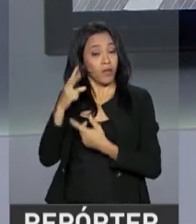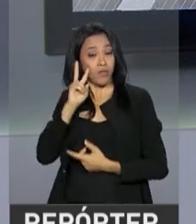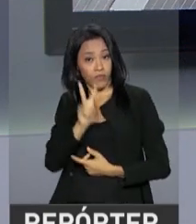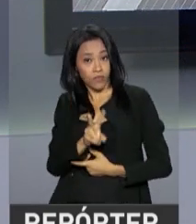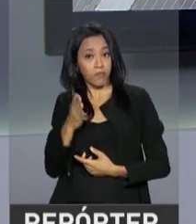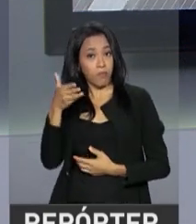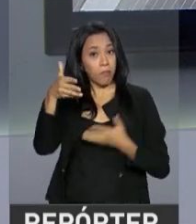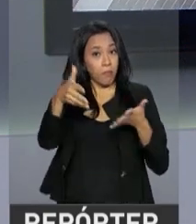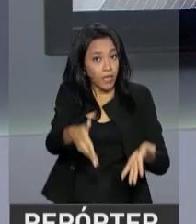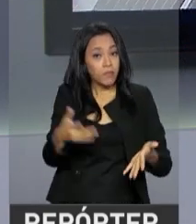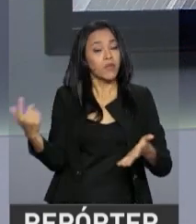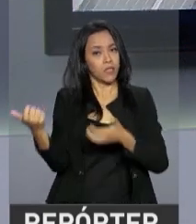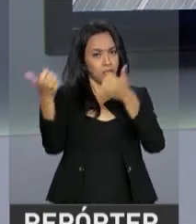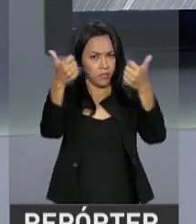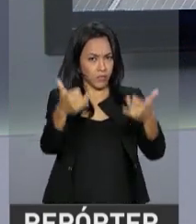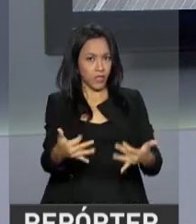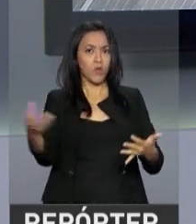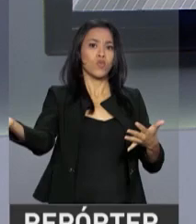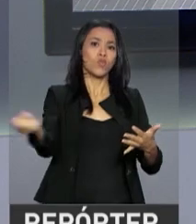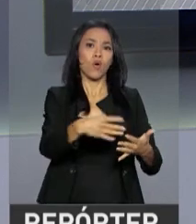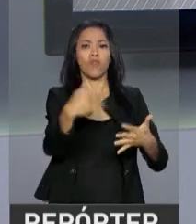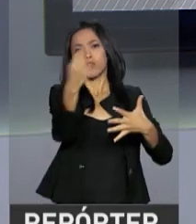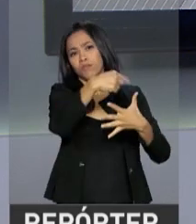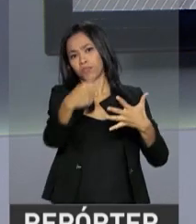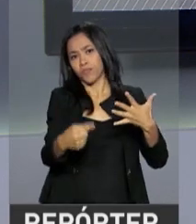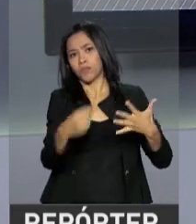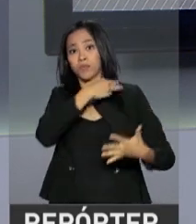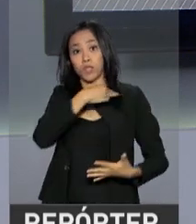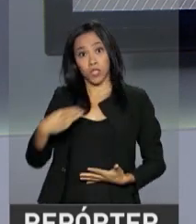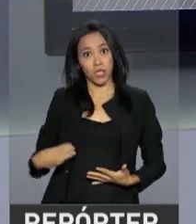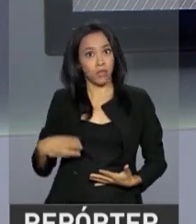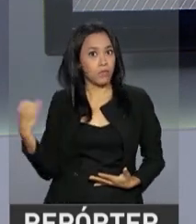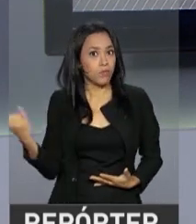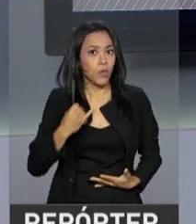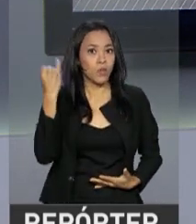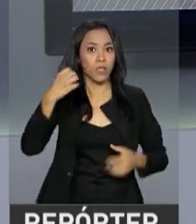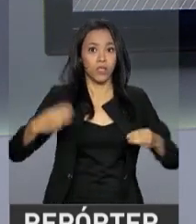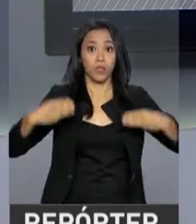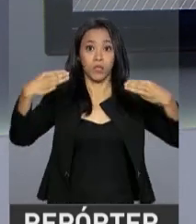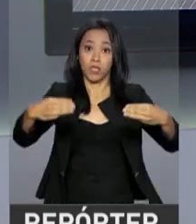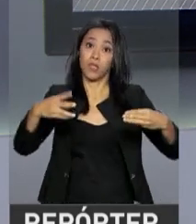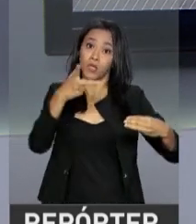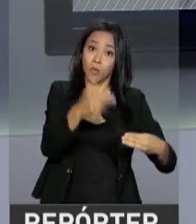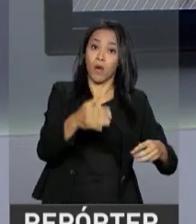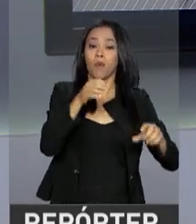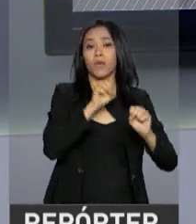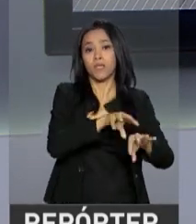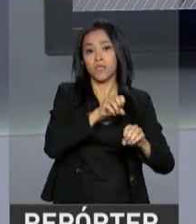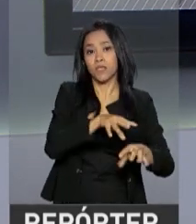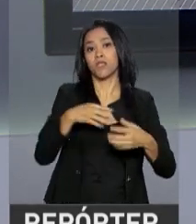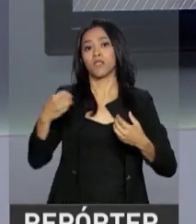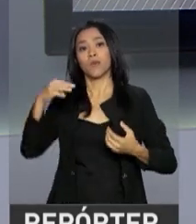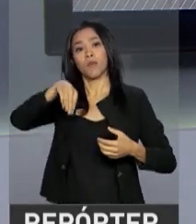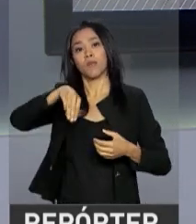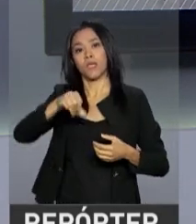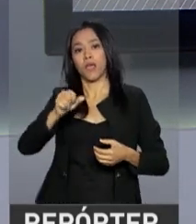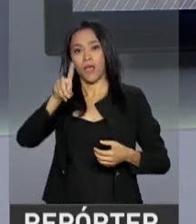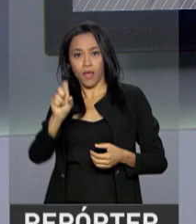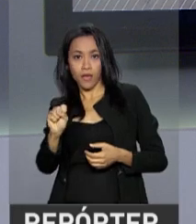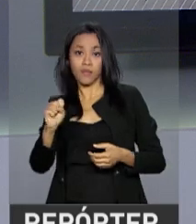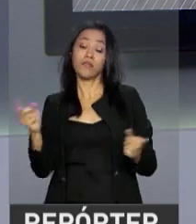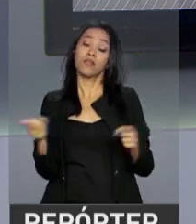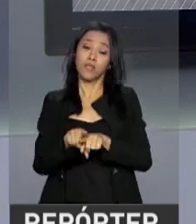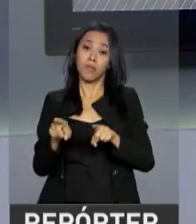e destaca os novos ocupantes dos ministérios importantes para a área social como educação desenvolvimento social e